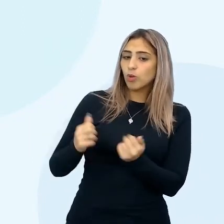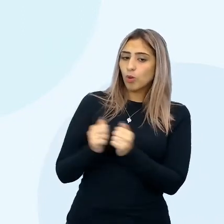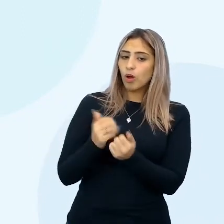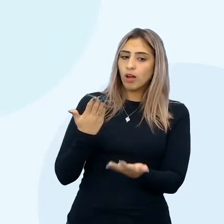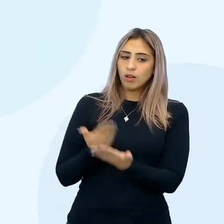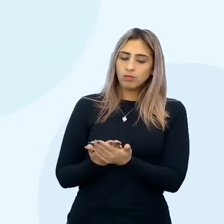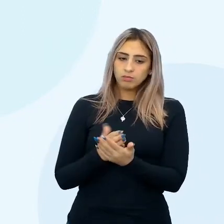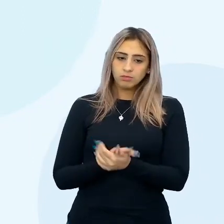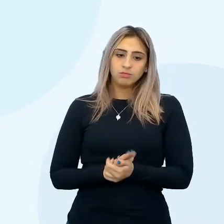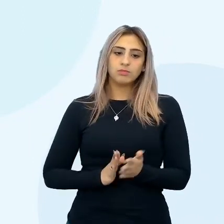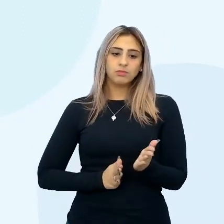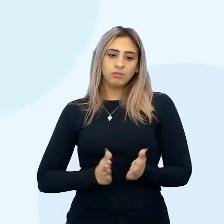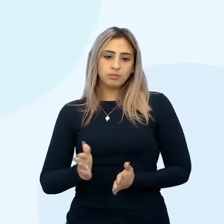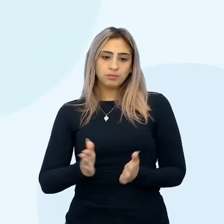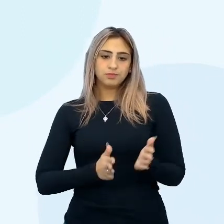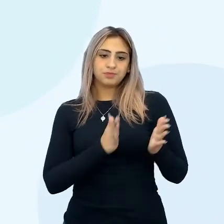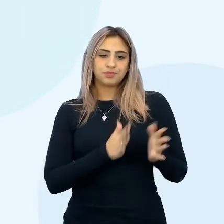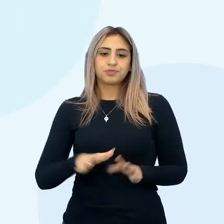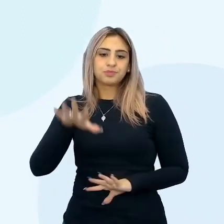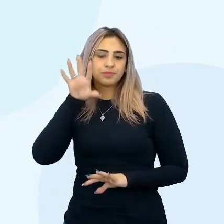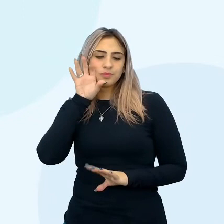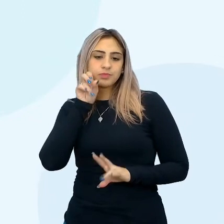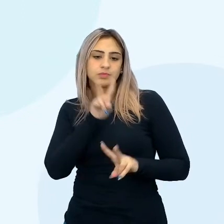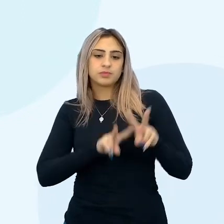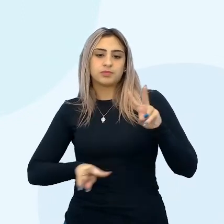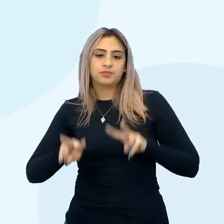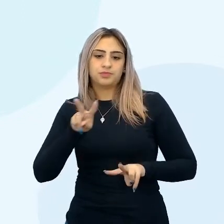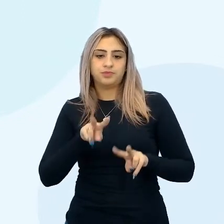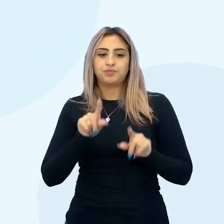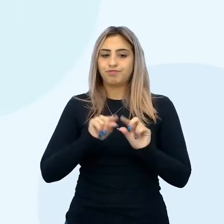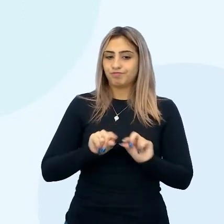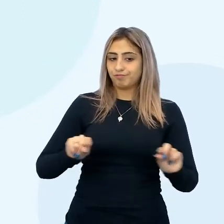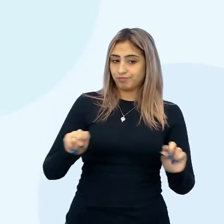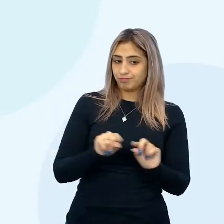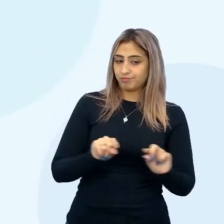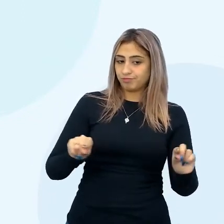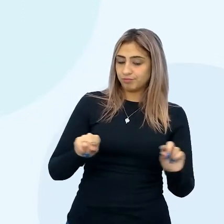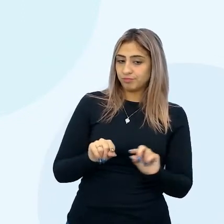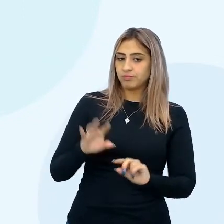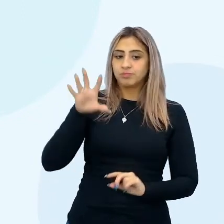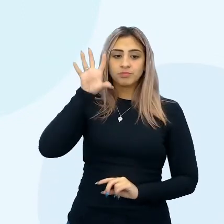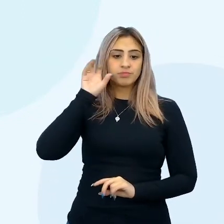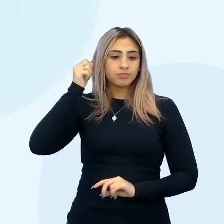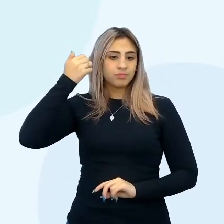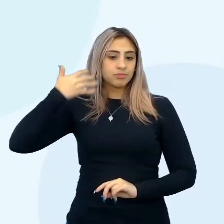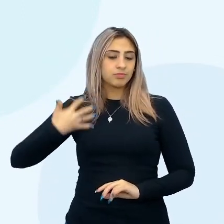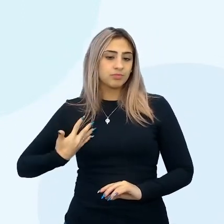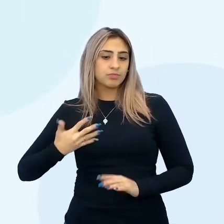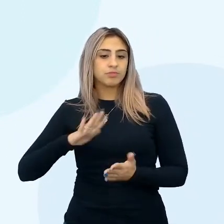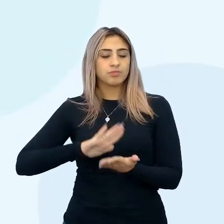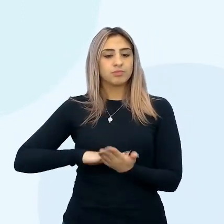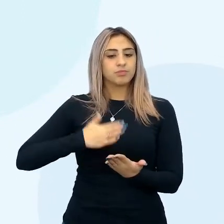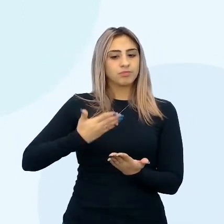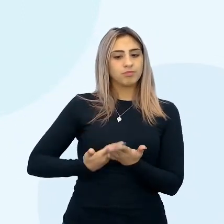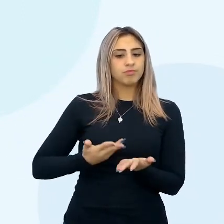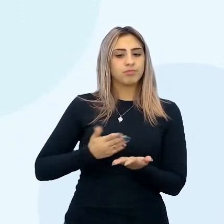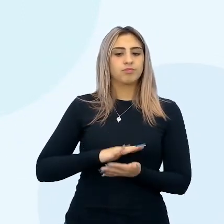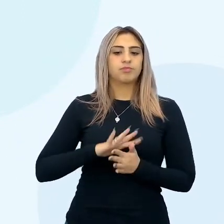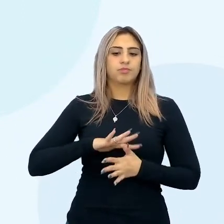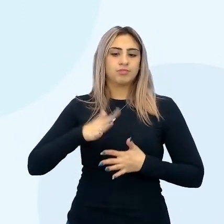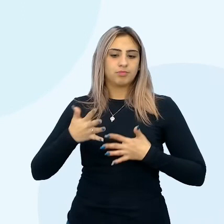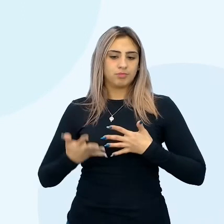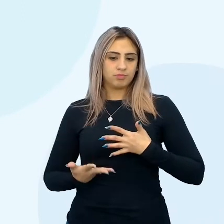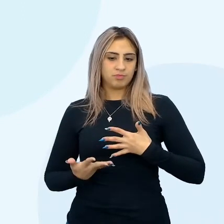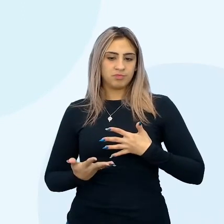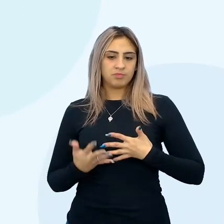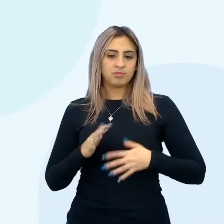5. Acessibilidade das produções audiovisuais. Então, legendas, audiodescrição, closed caption, isso e tradução em libras. Pensa